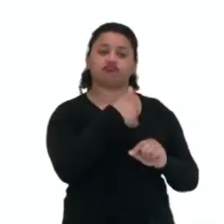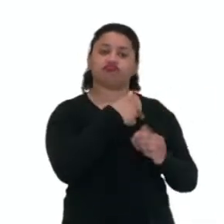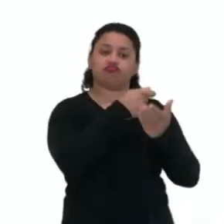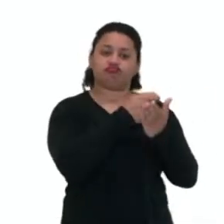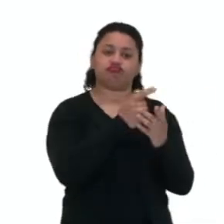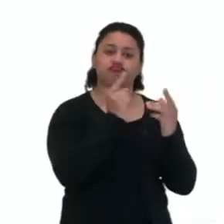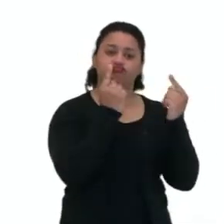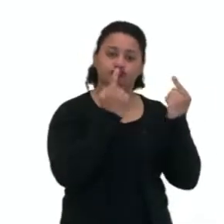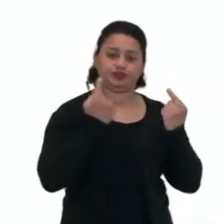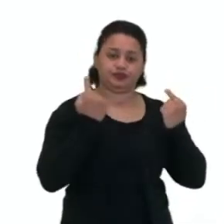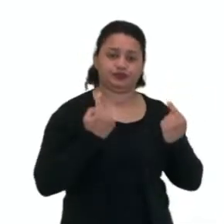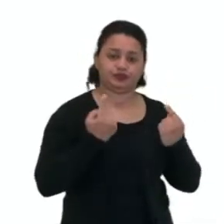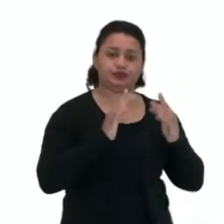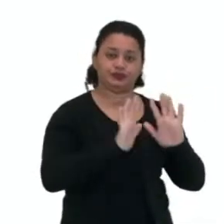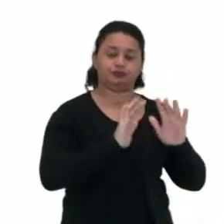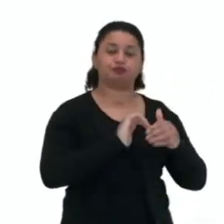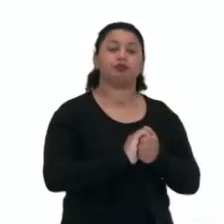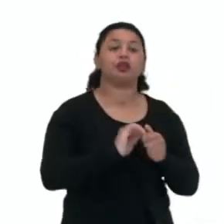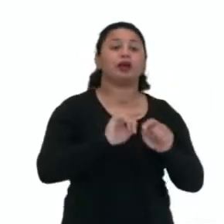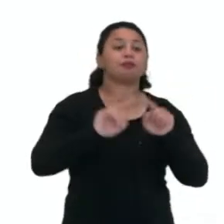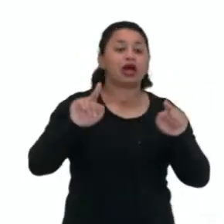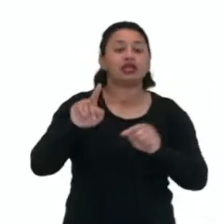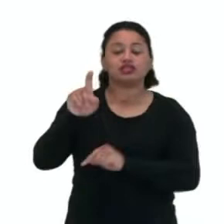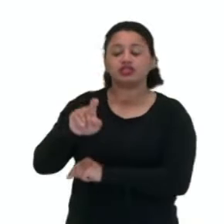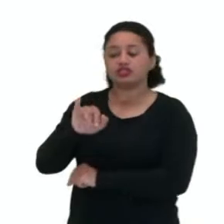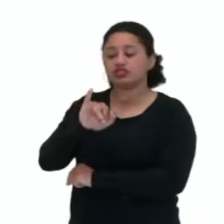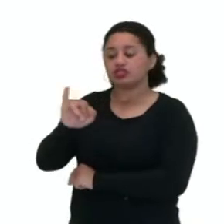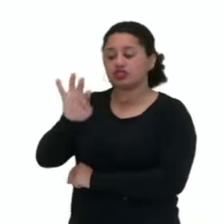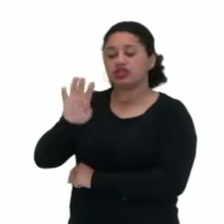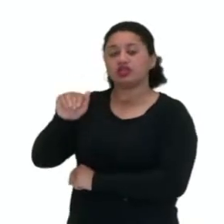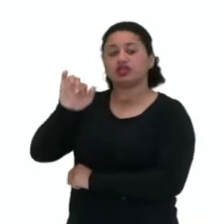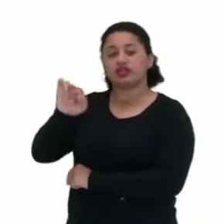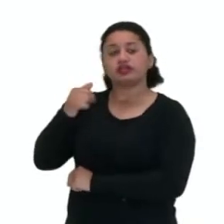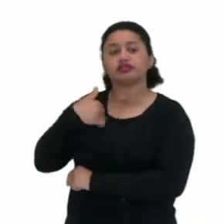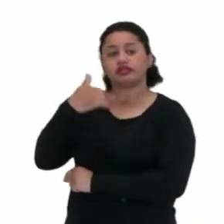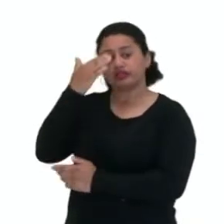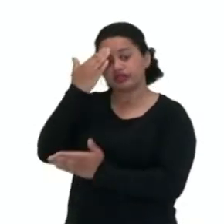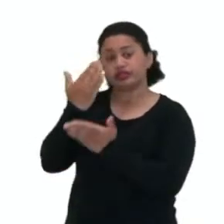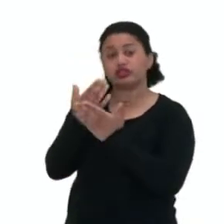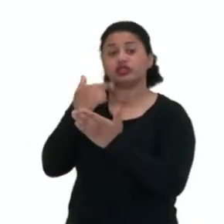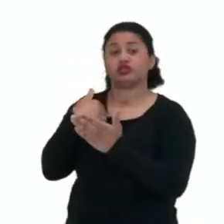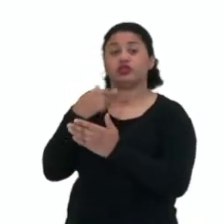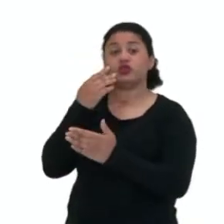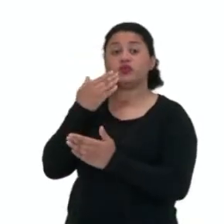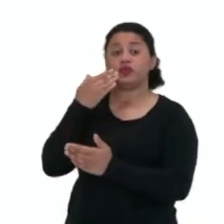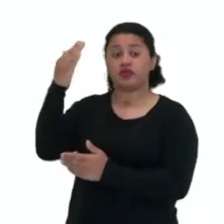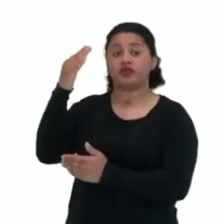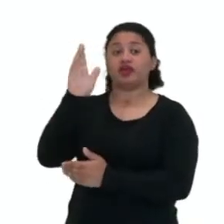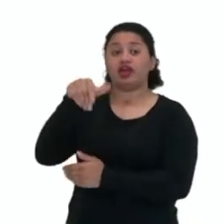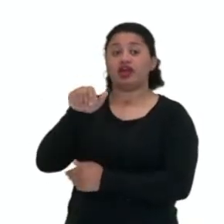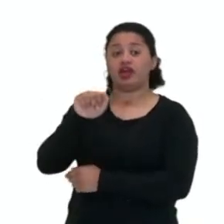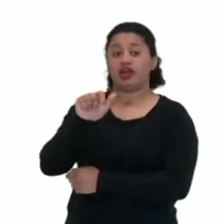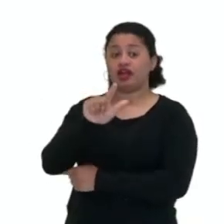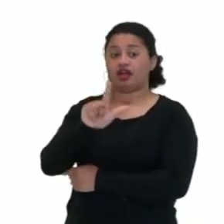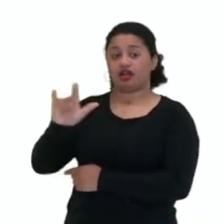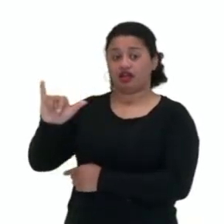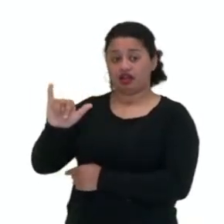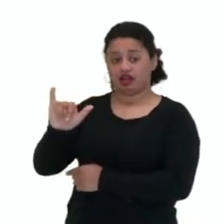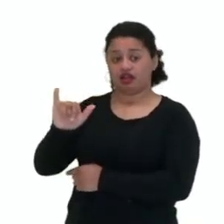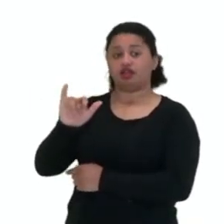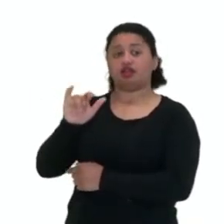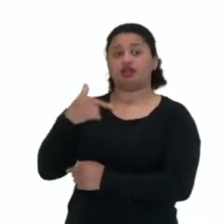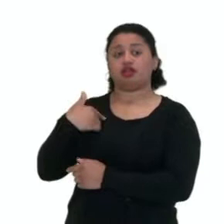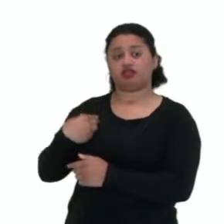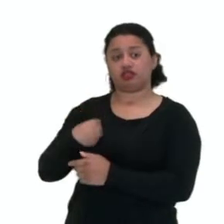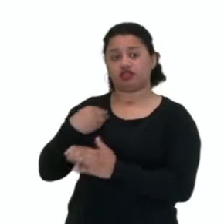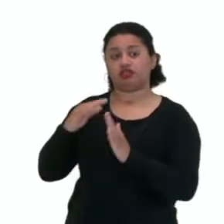ortodoxos. Já os xiitas acreditam que o profeta e sucessor legítimo deveria ser Ali, que viveu entre